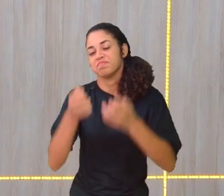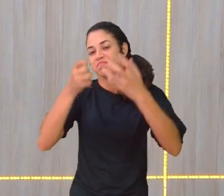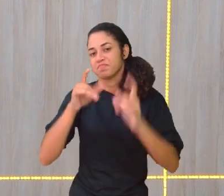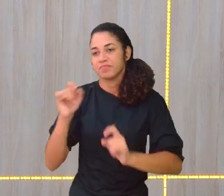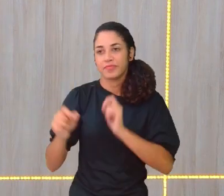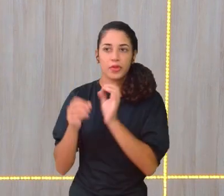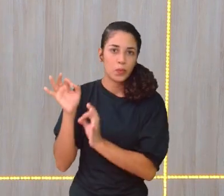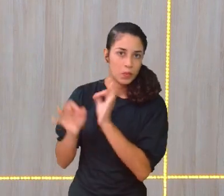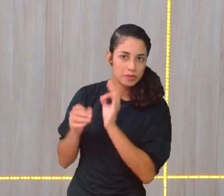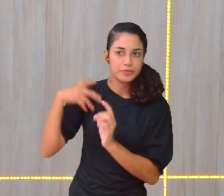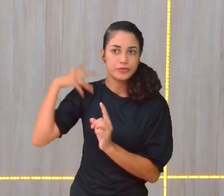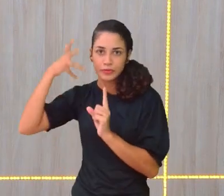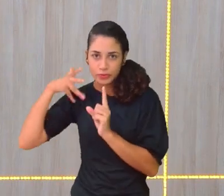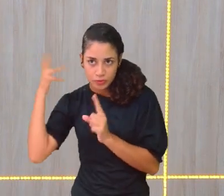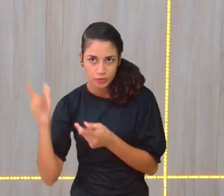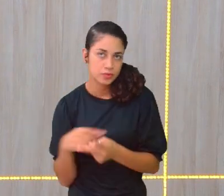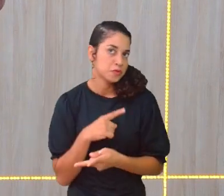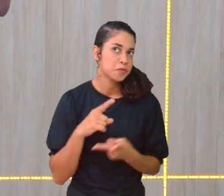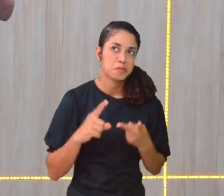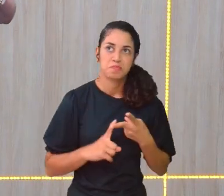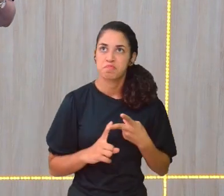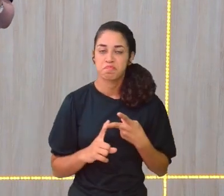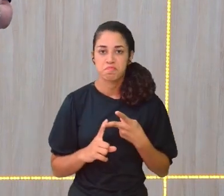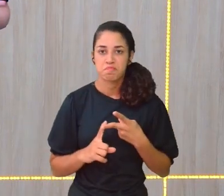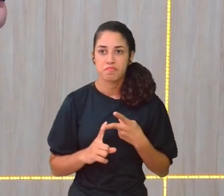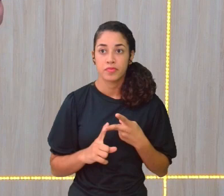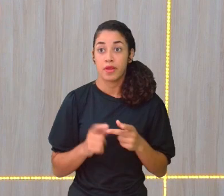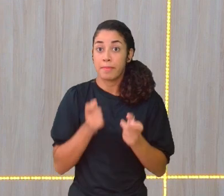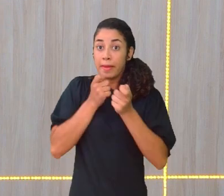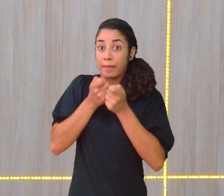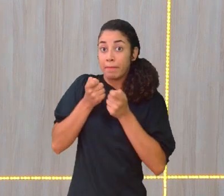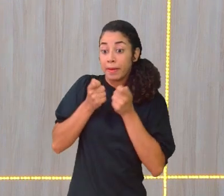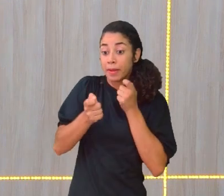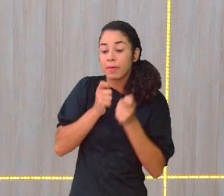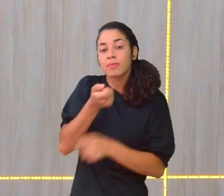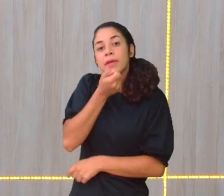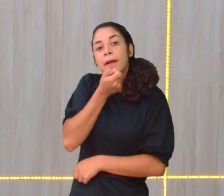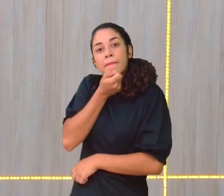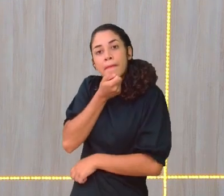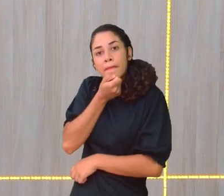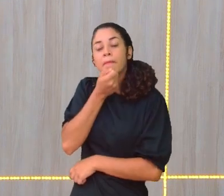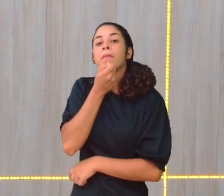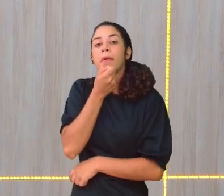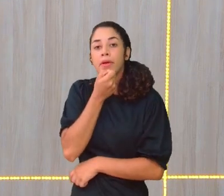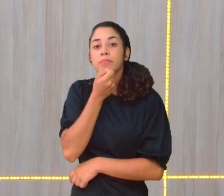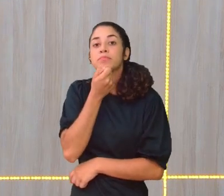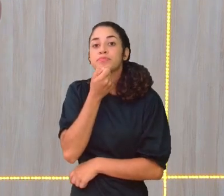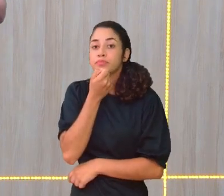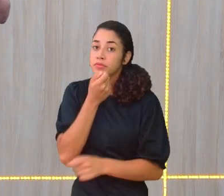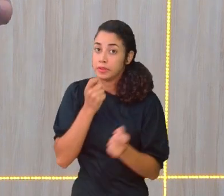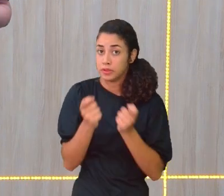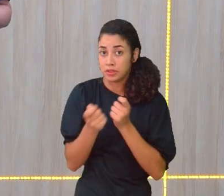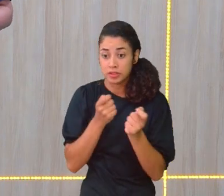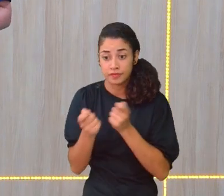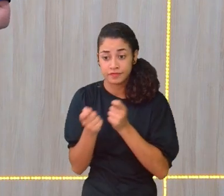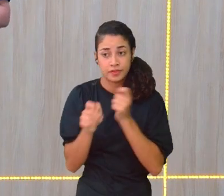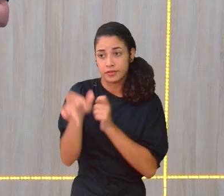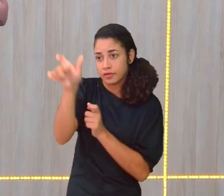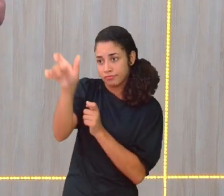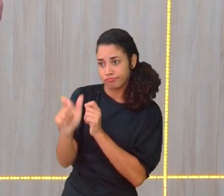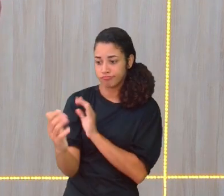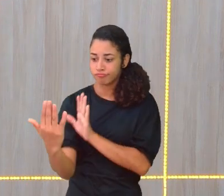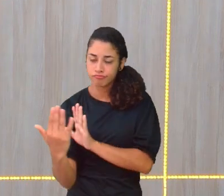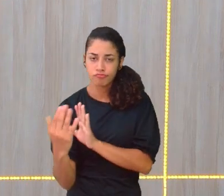que discursa, eu falei aqui de um repórter que está ali, não é? Dando uma entrevista